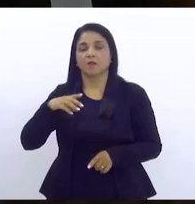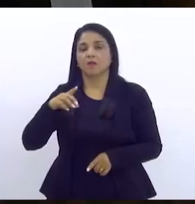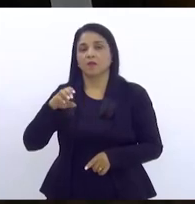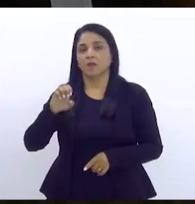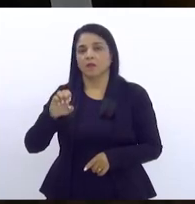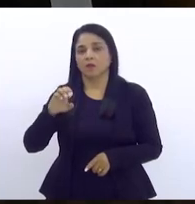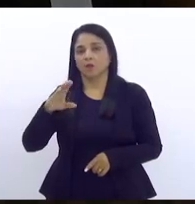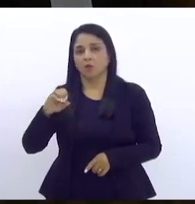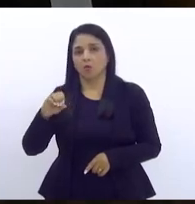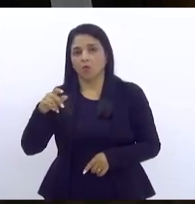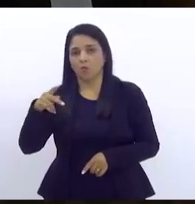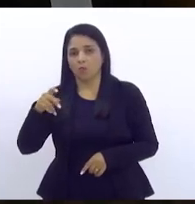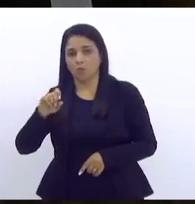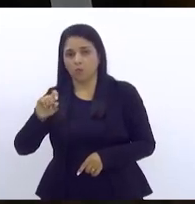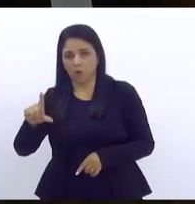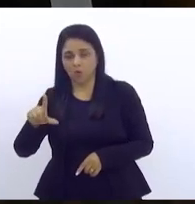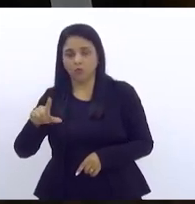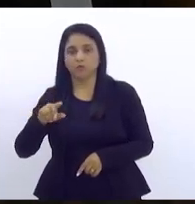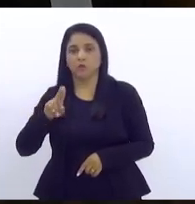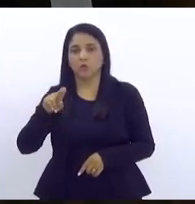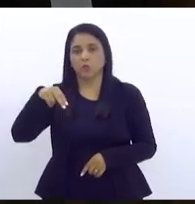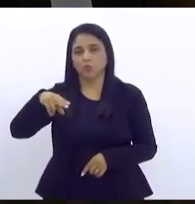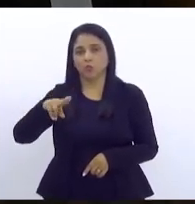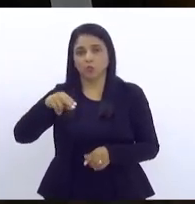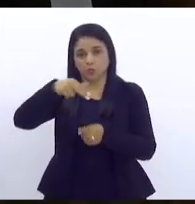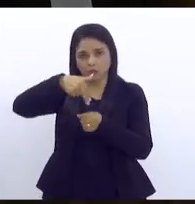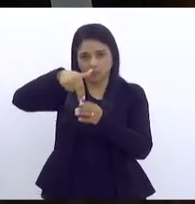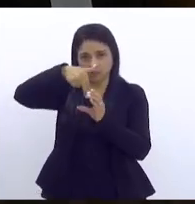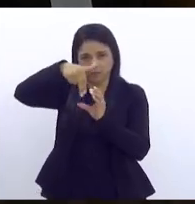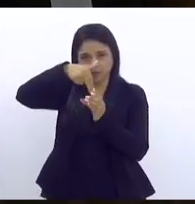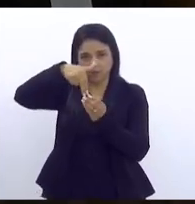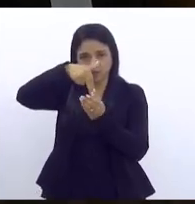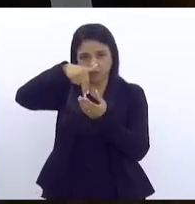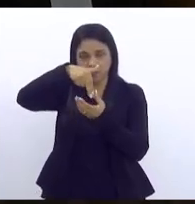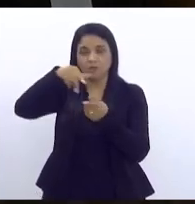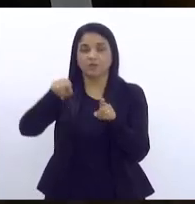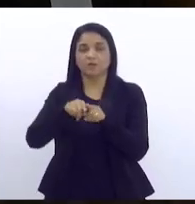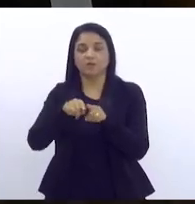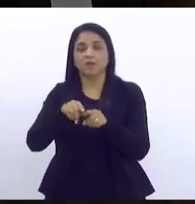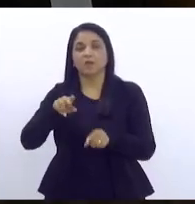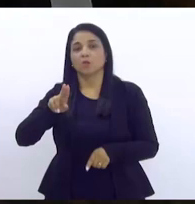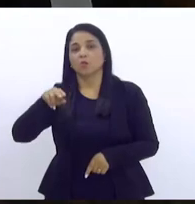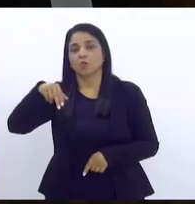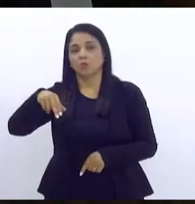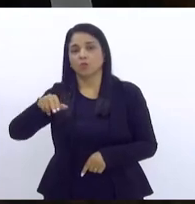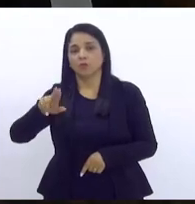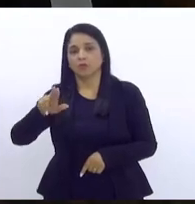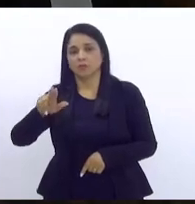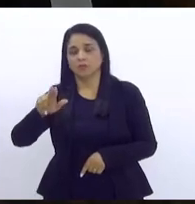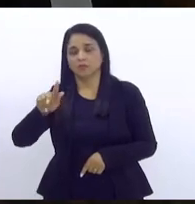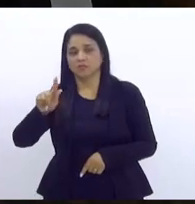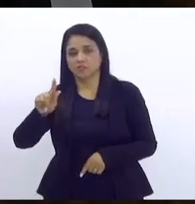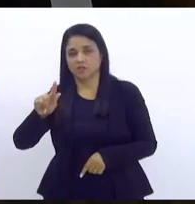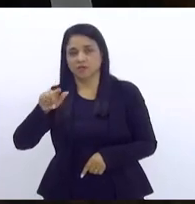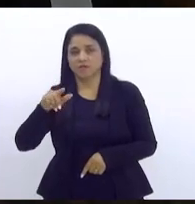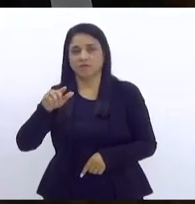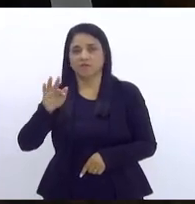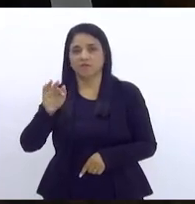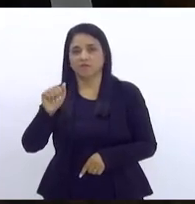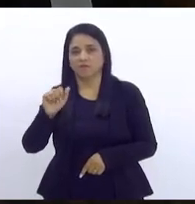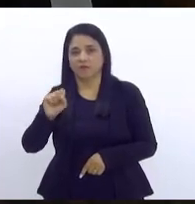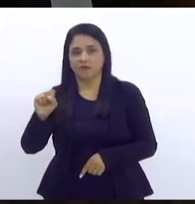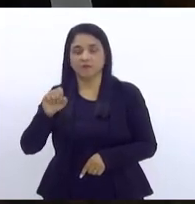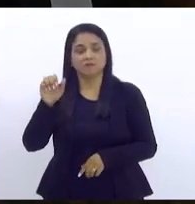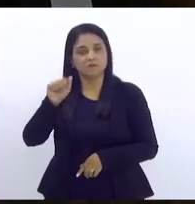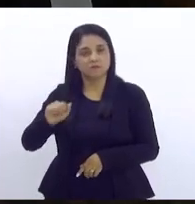da Unirio também está por aqui bem como a ONG fase a Federação das associações